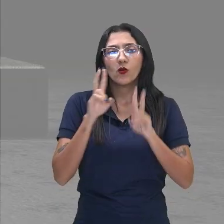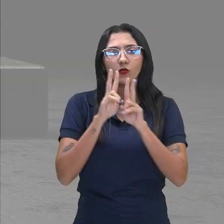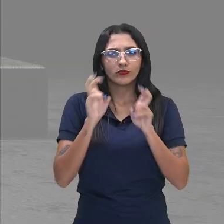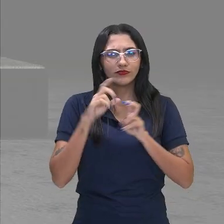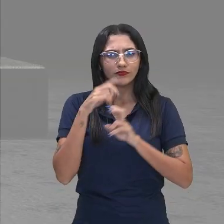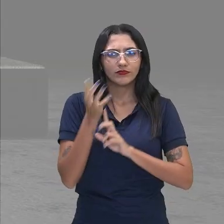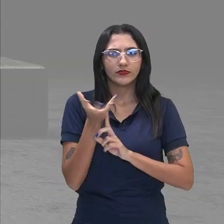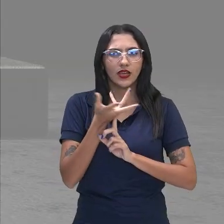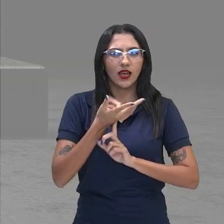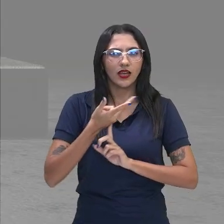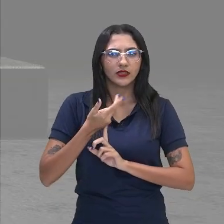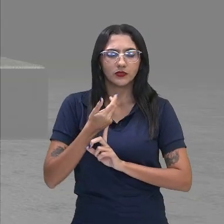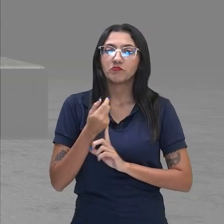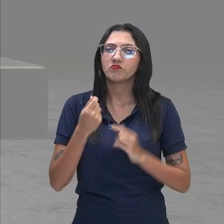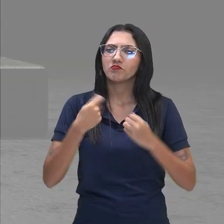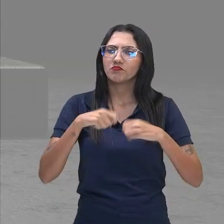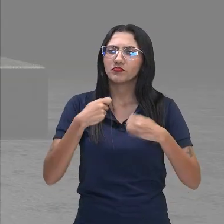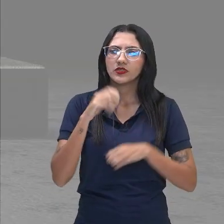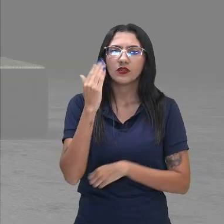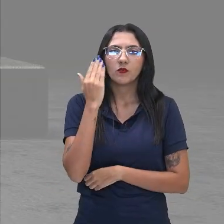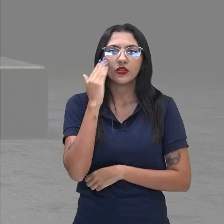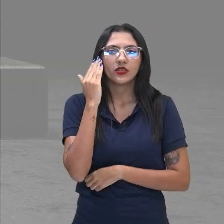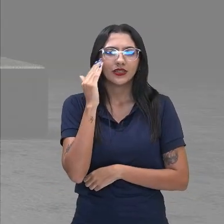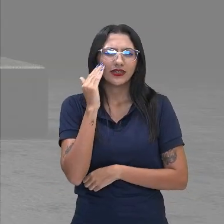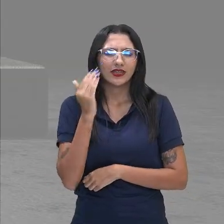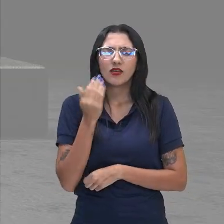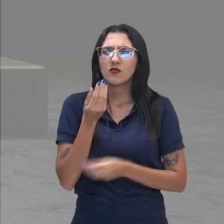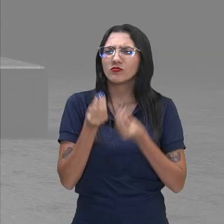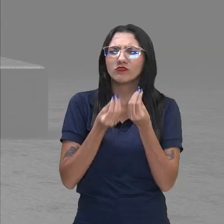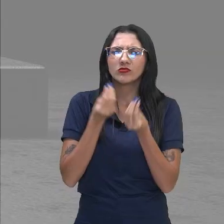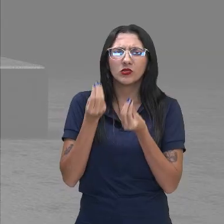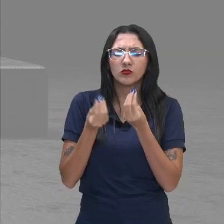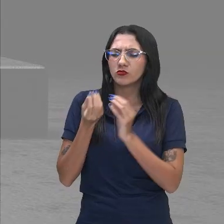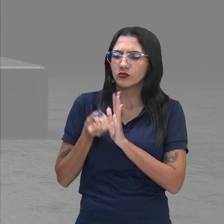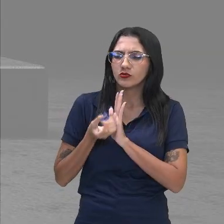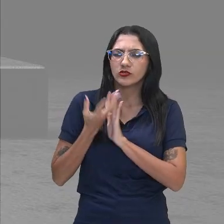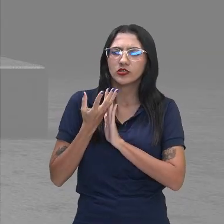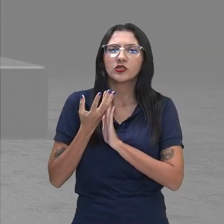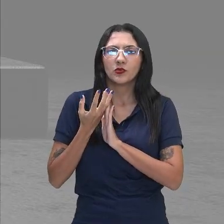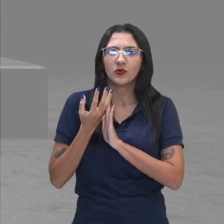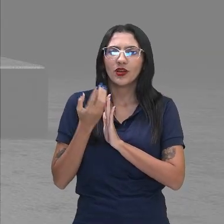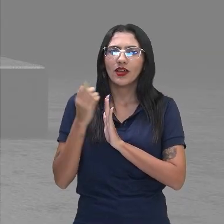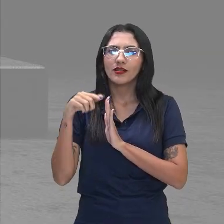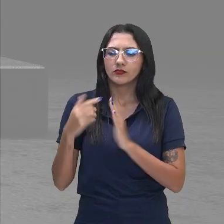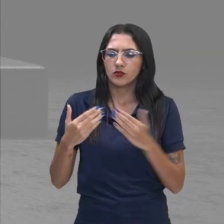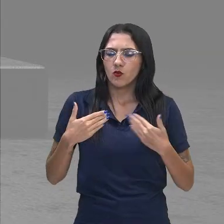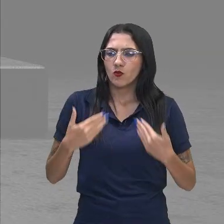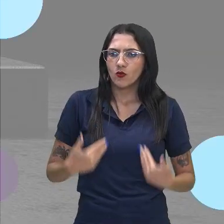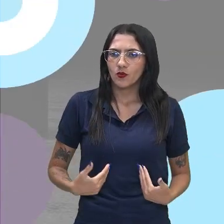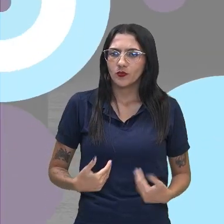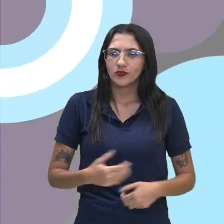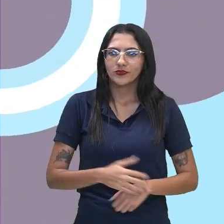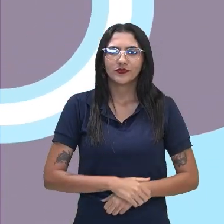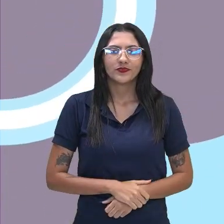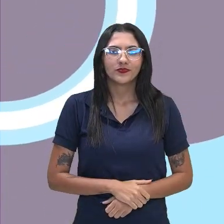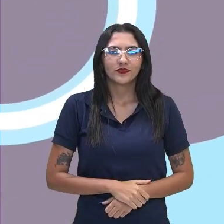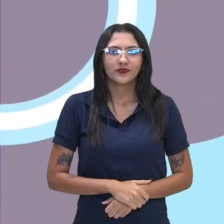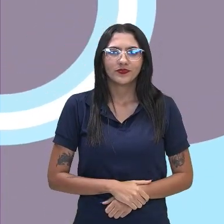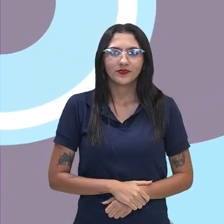vamos precisar entender desde o começo sobre esse corpo. Vamos lá?